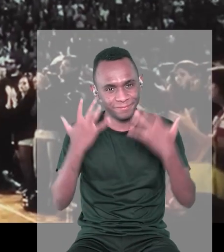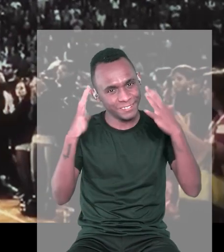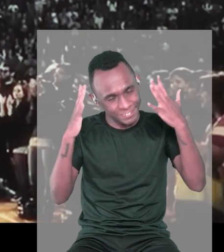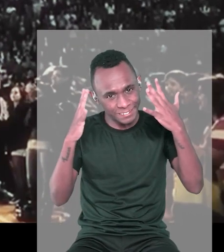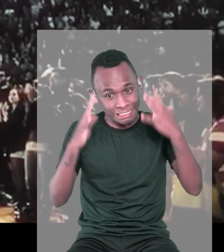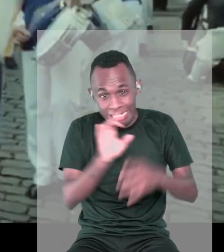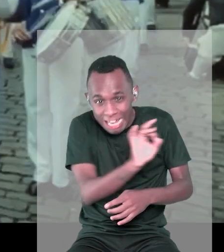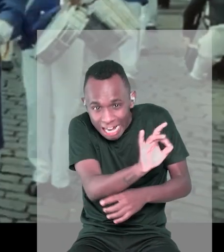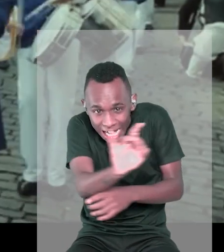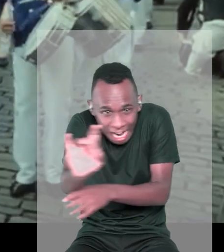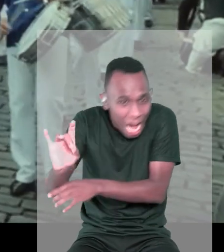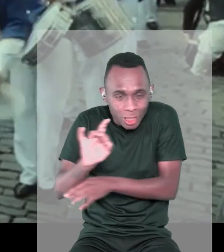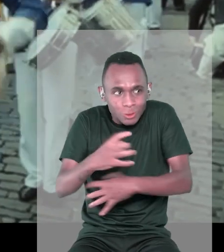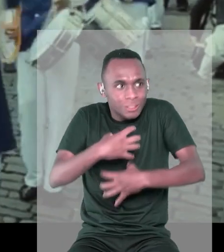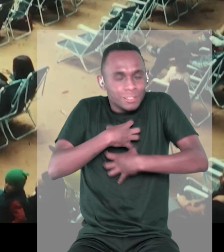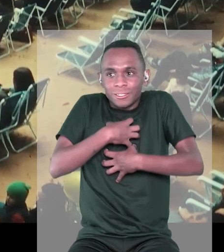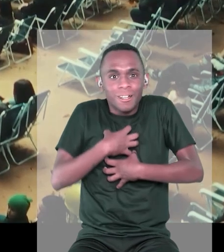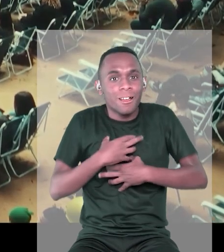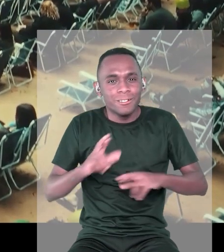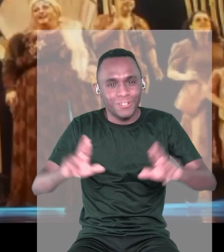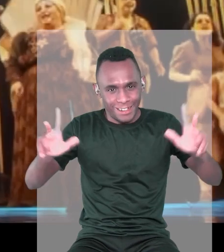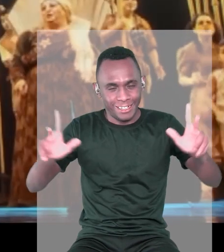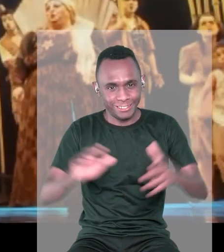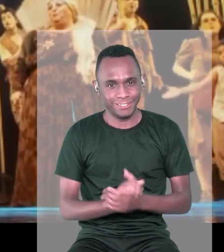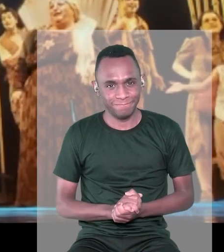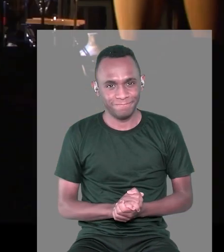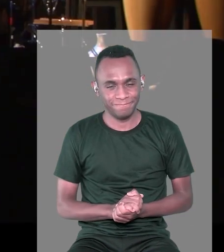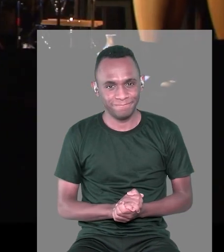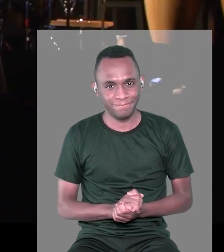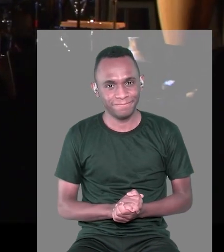que toca cada um de nós de um jeito diferente.